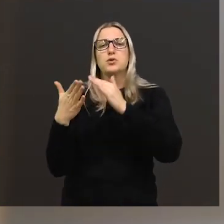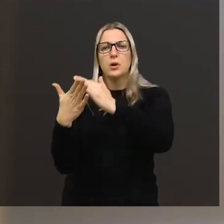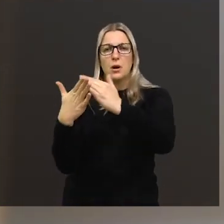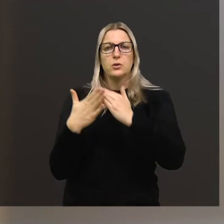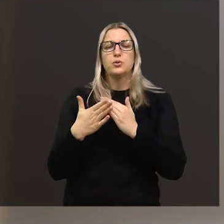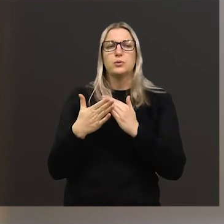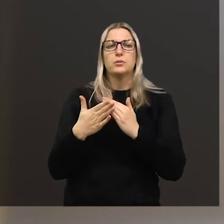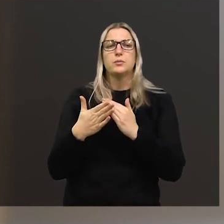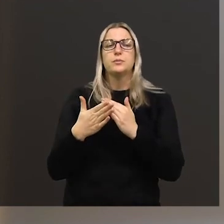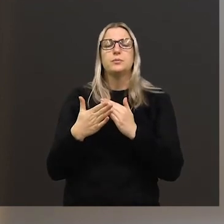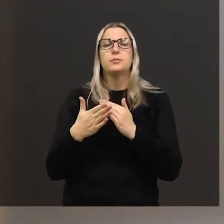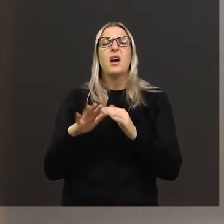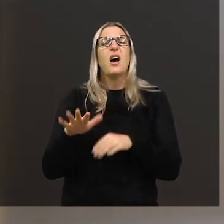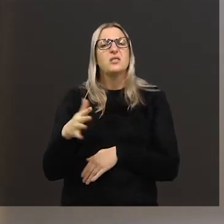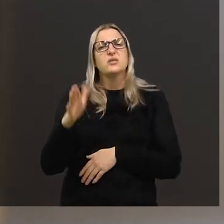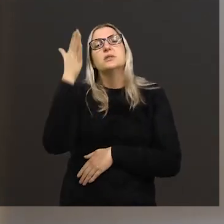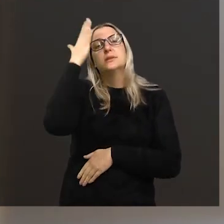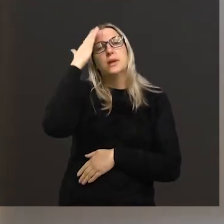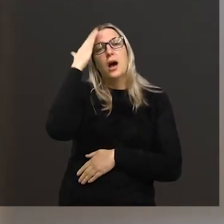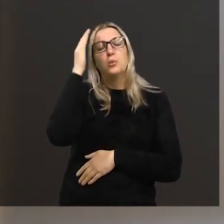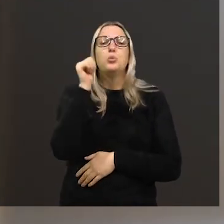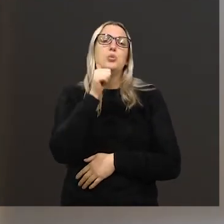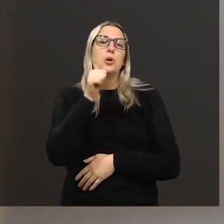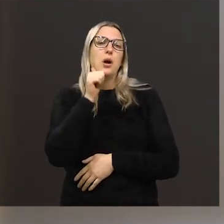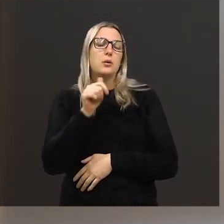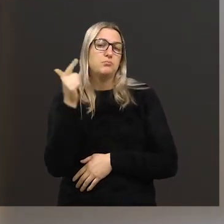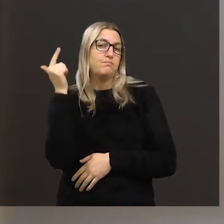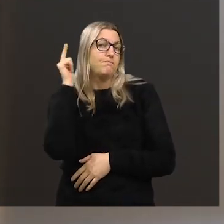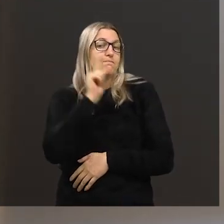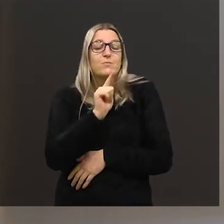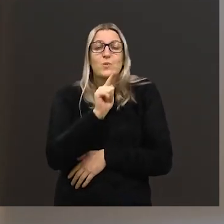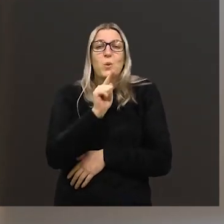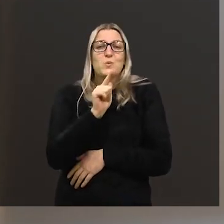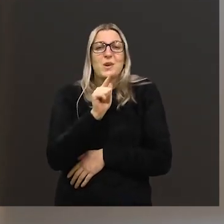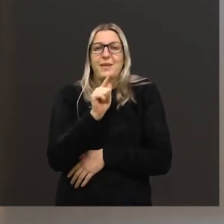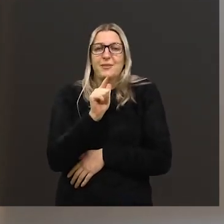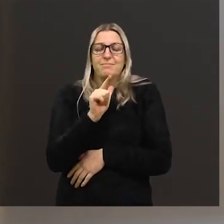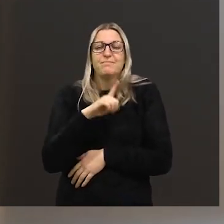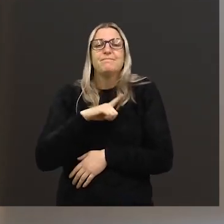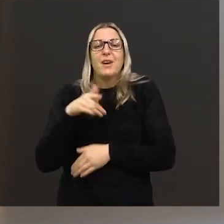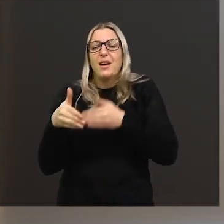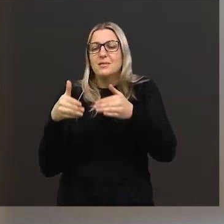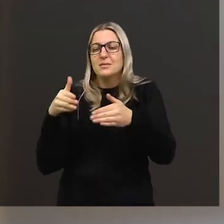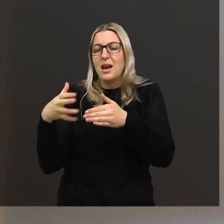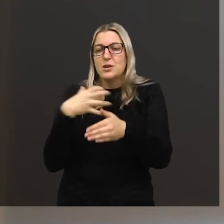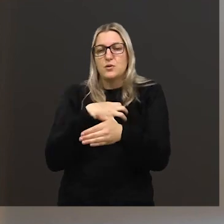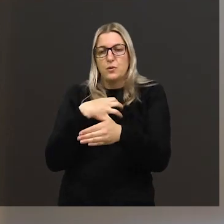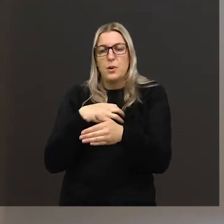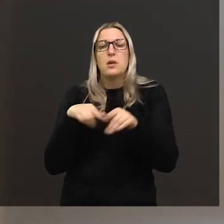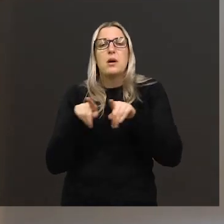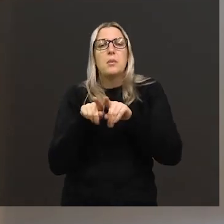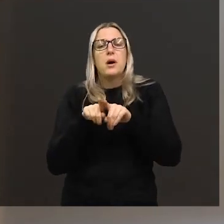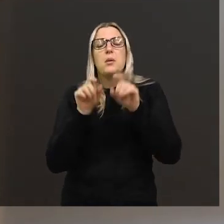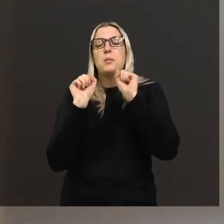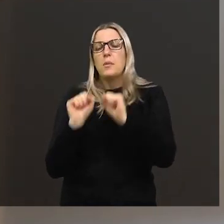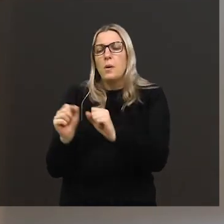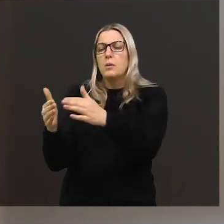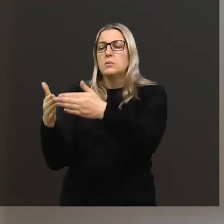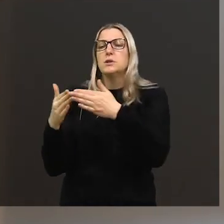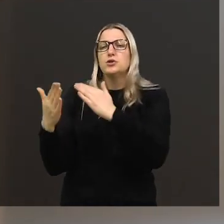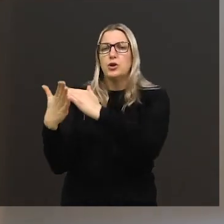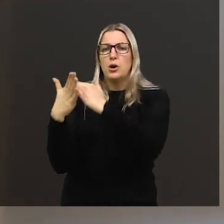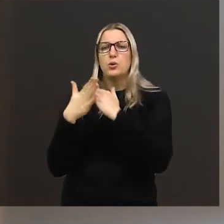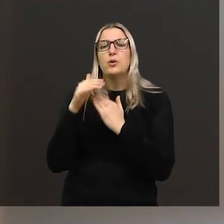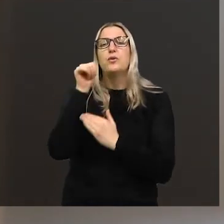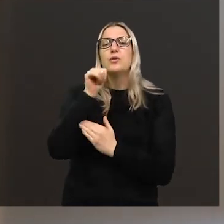que a mulher pode utilizar para pedir ajuda. Muitas vezes a gente sabe de mulheres que não conseguem ter acesso a uma dessas formas. Então,